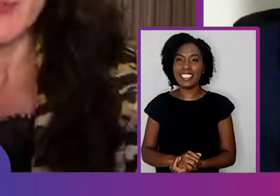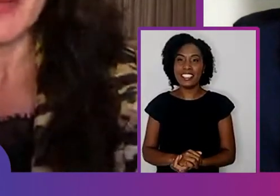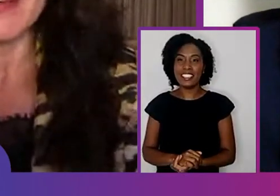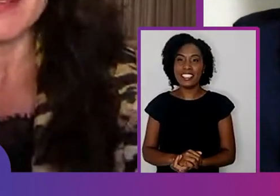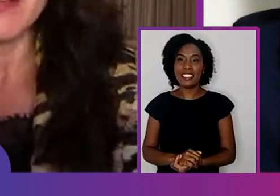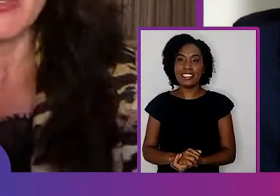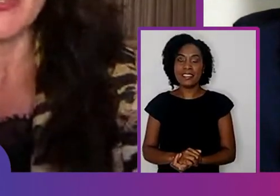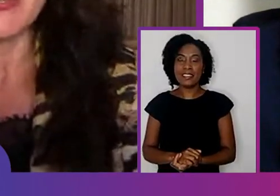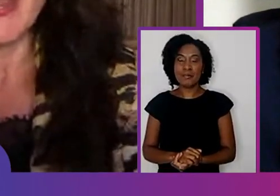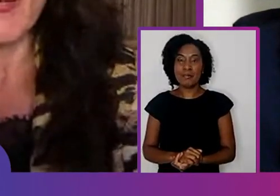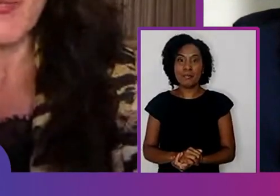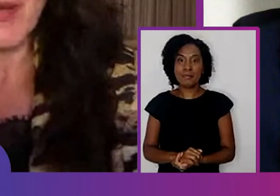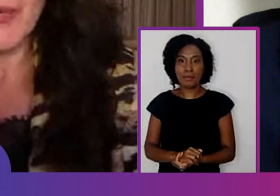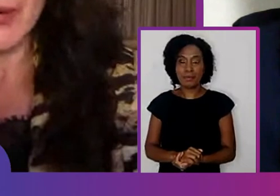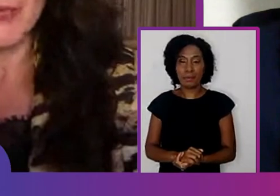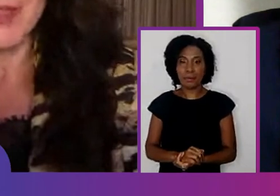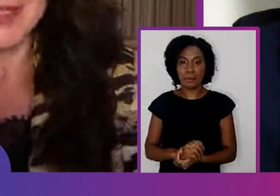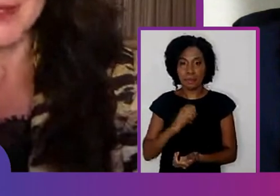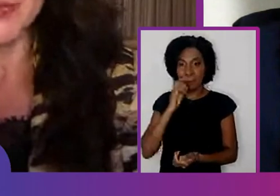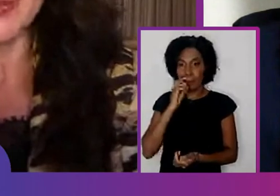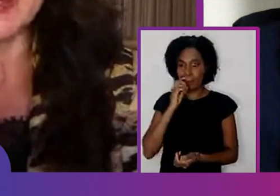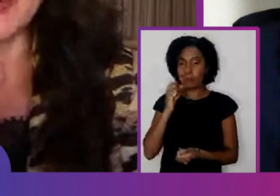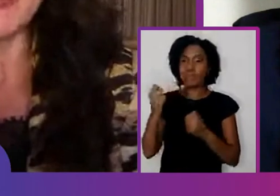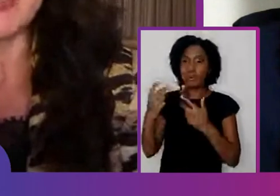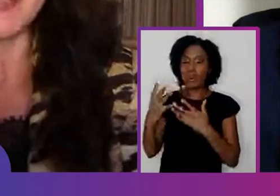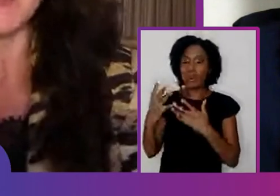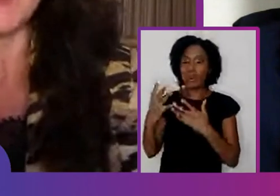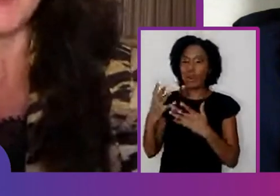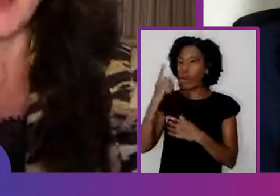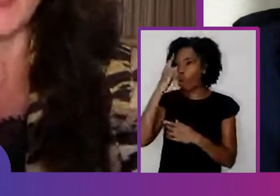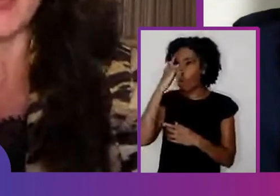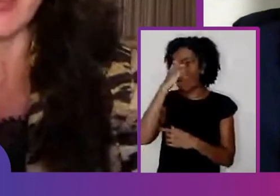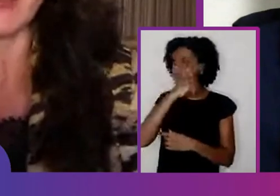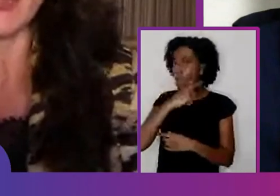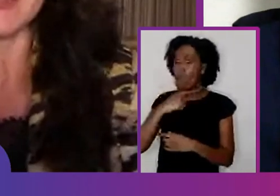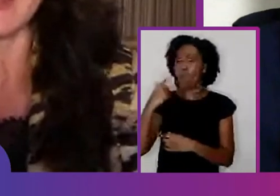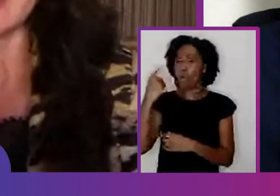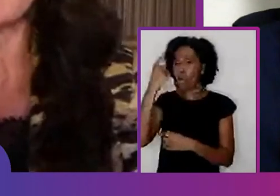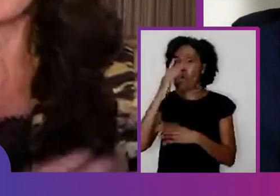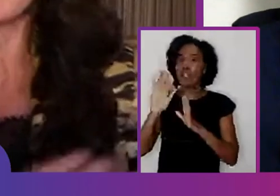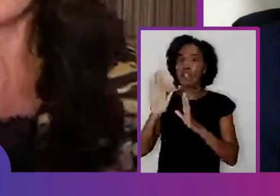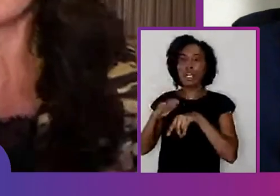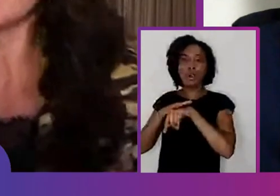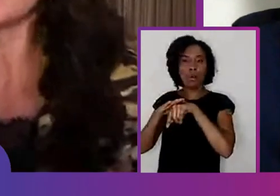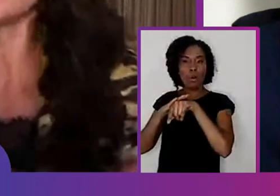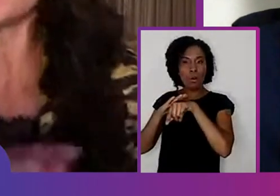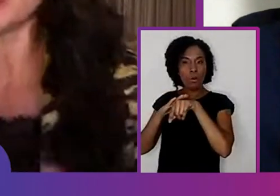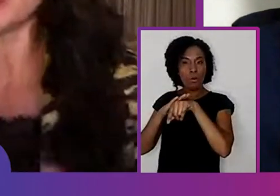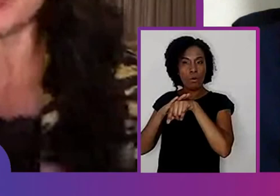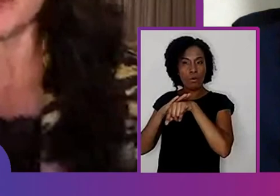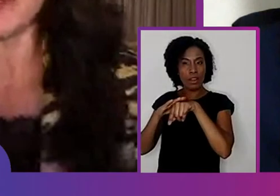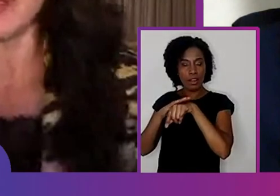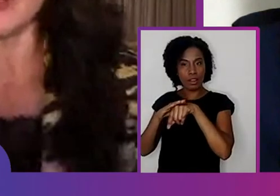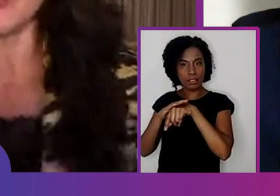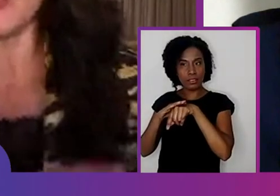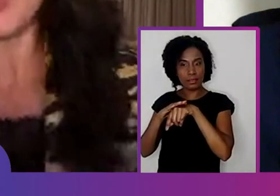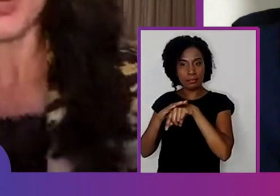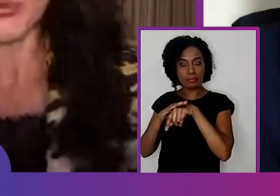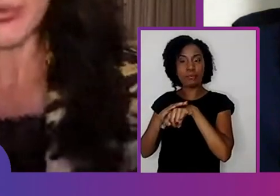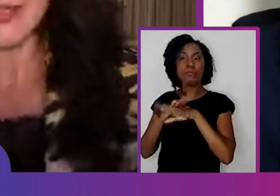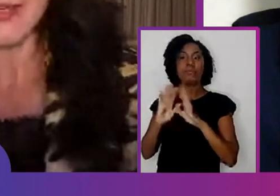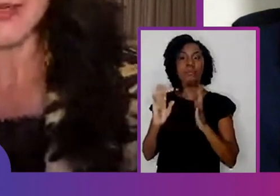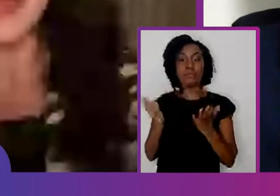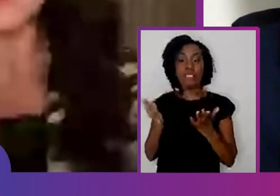por incrível que pareça, a gente já está uma hora conversando, então eu vou encerrar agora a Pensa nossa nisso. live lá no perfil do Teatro